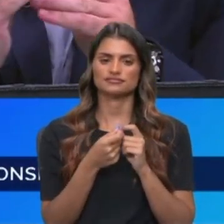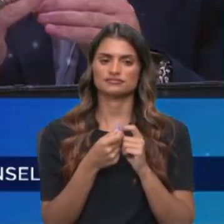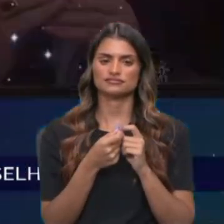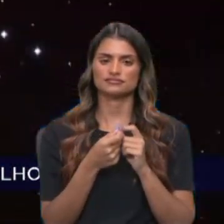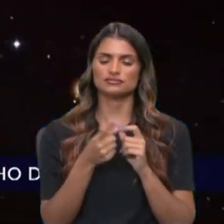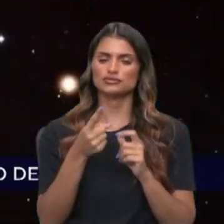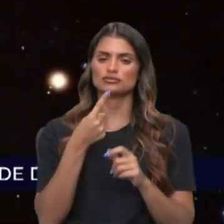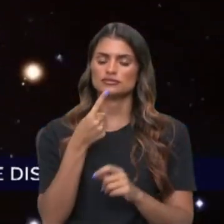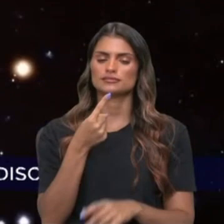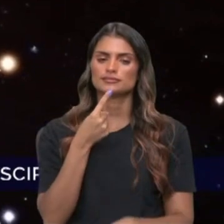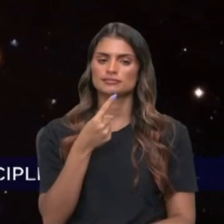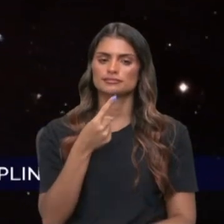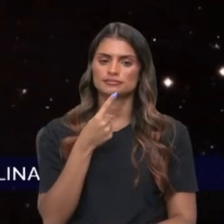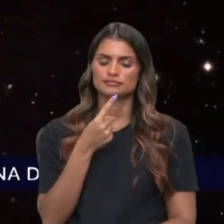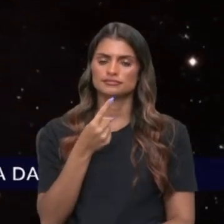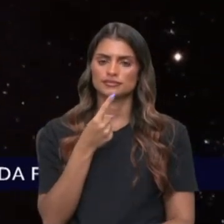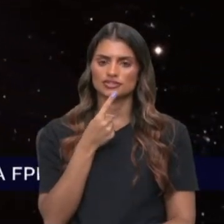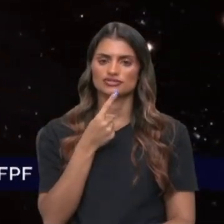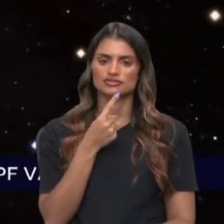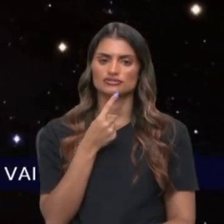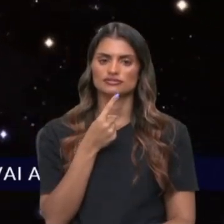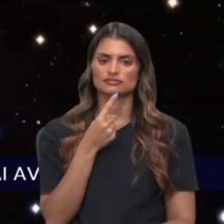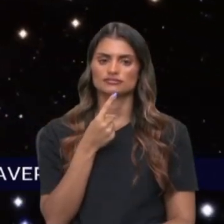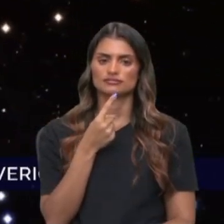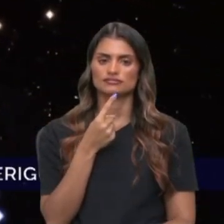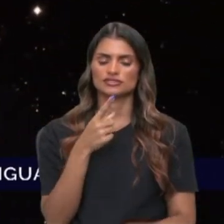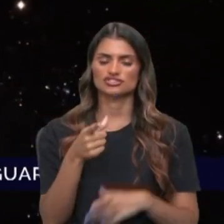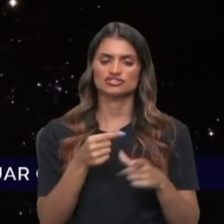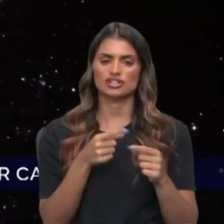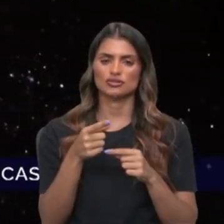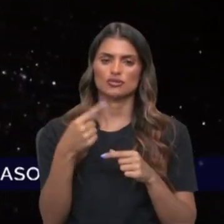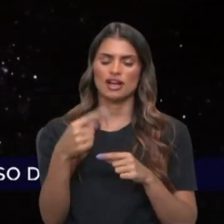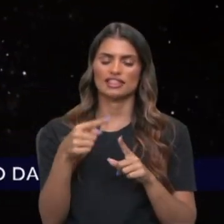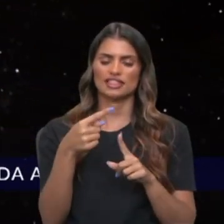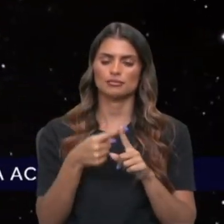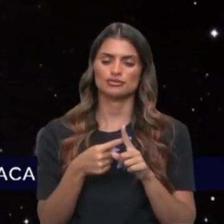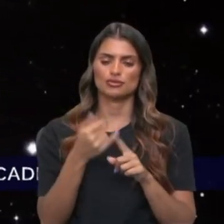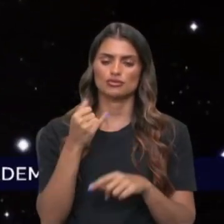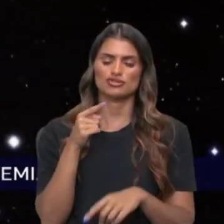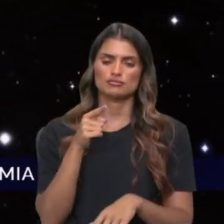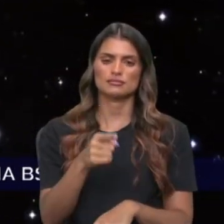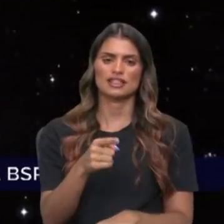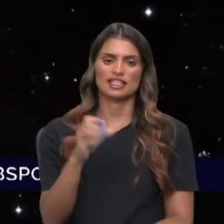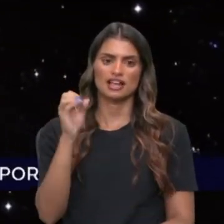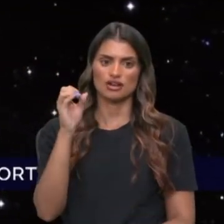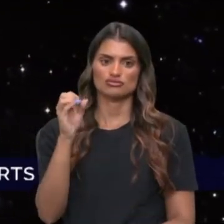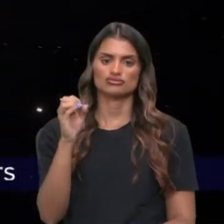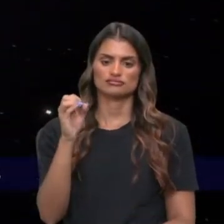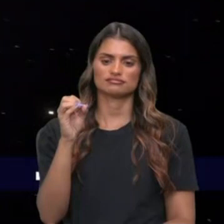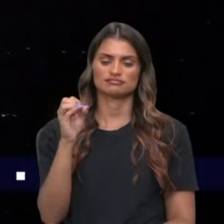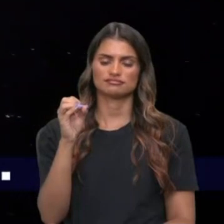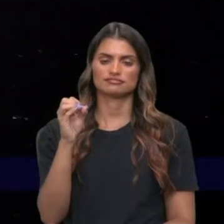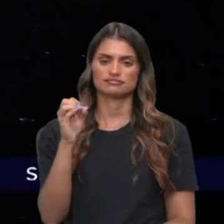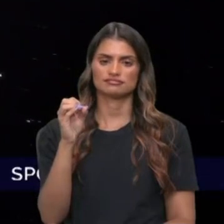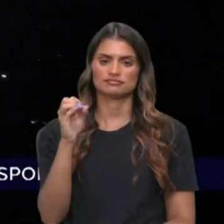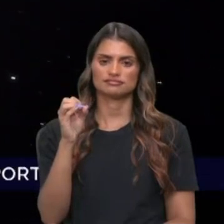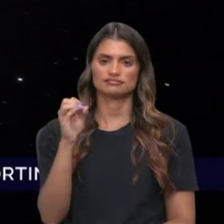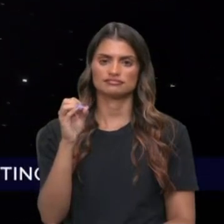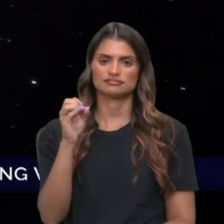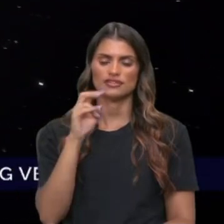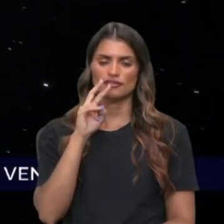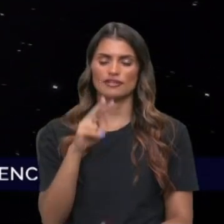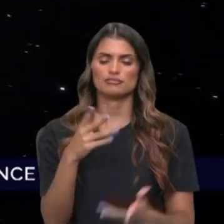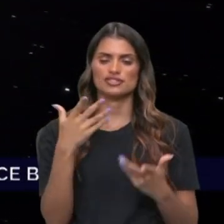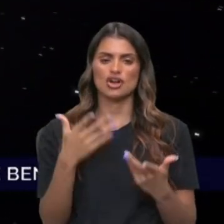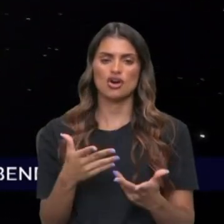uma ideia, o lado que está constantemente voltado para a estrela tem a módica temperatura de 2000 graus Celsius. E encontramos agora